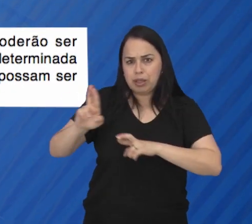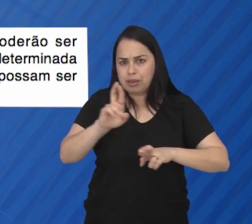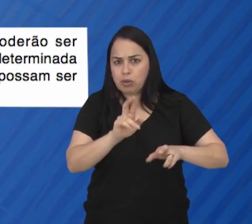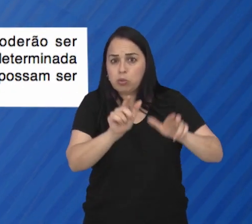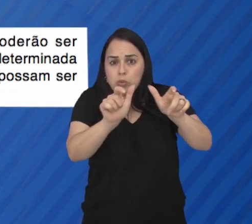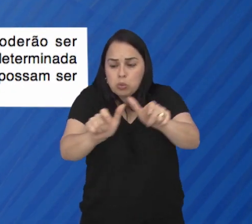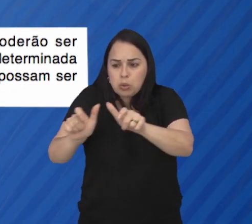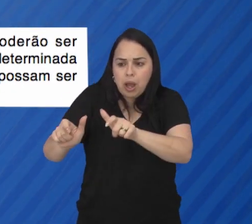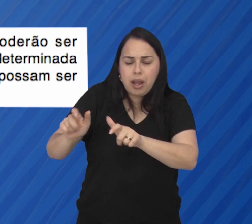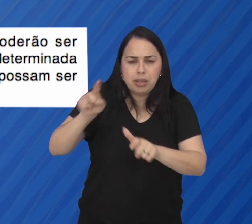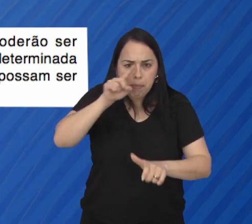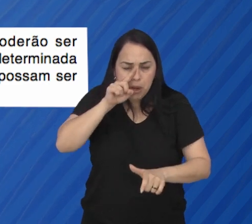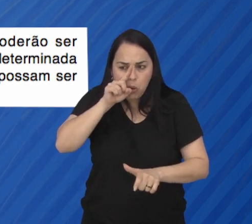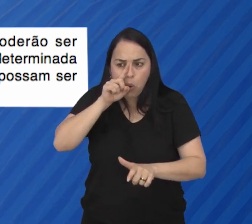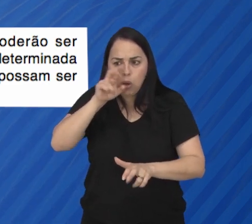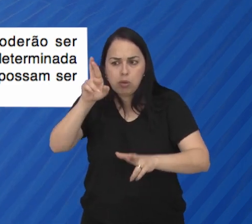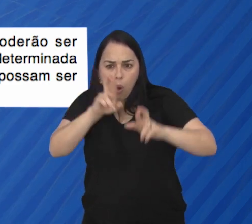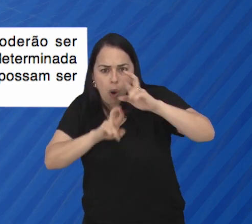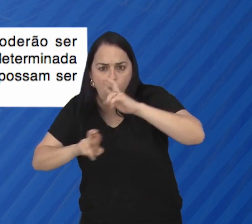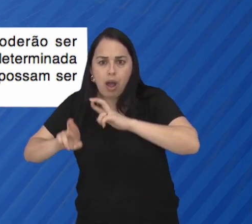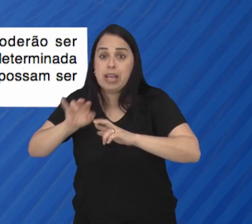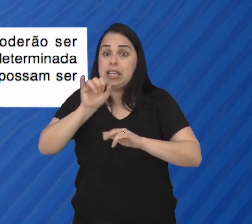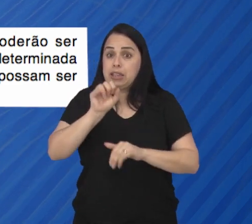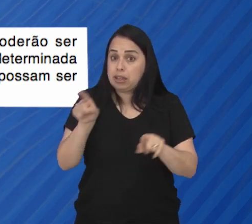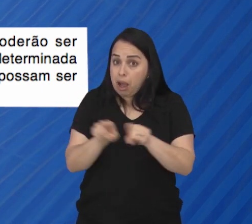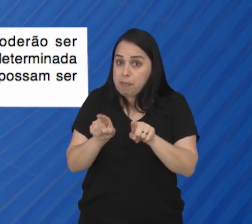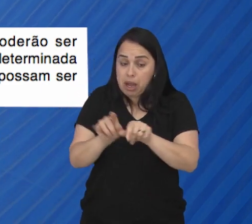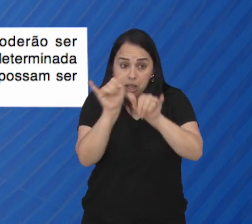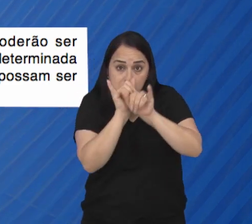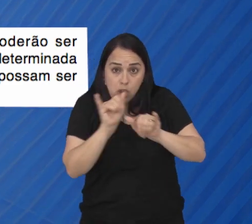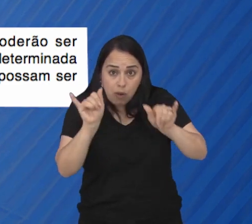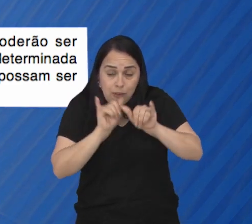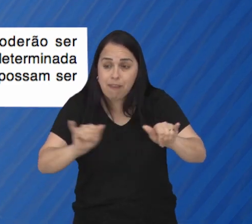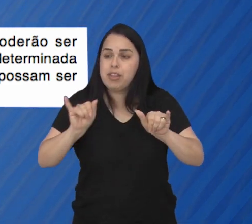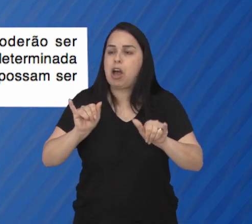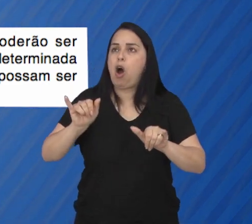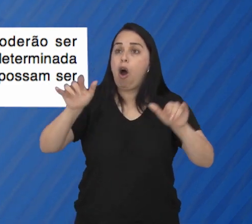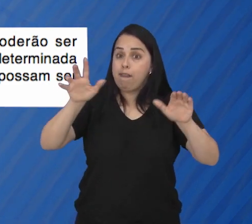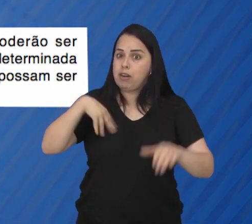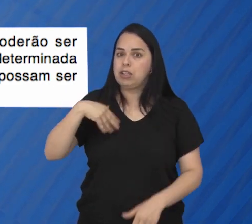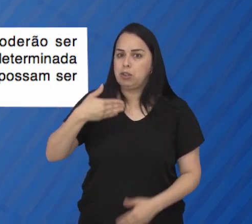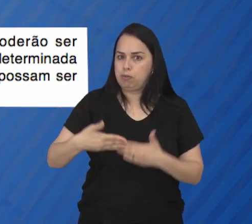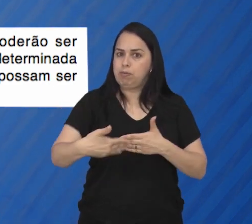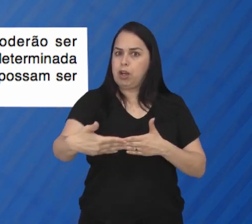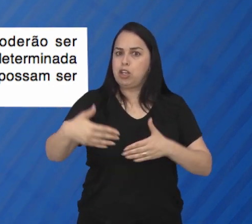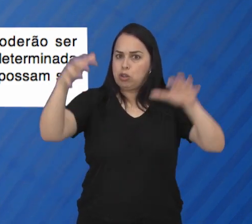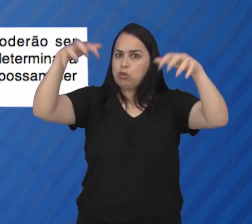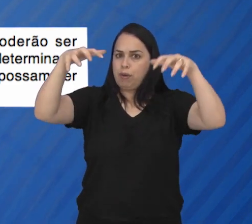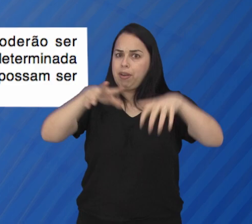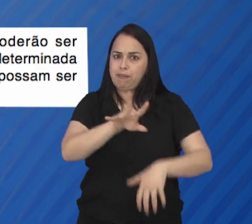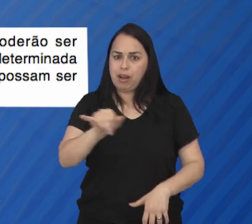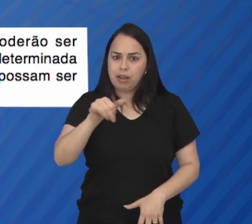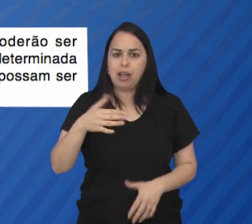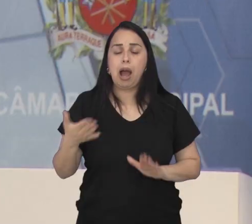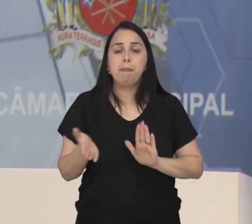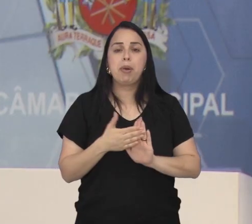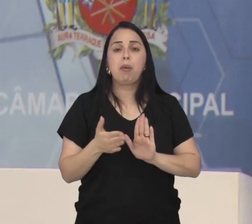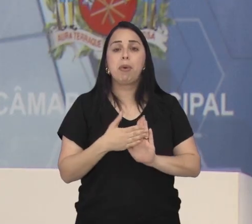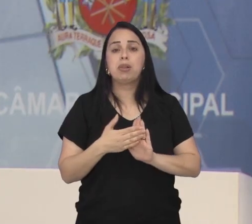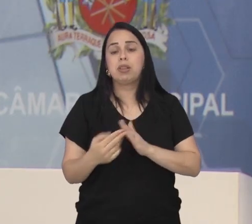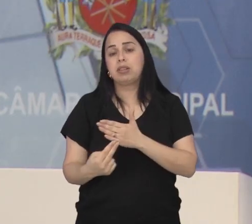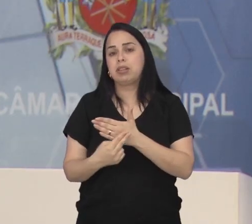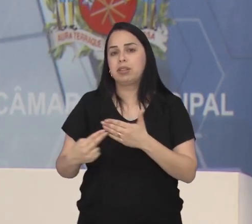vistorias nas áreas de risco e alertar a população em casos de chuvas fortes e possíveis alagamentos.